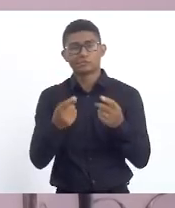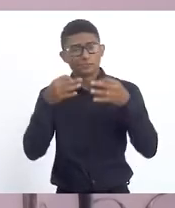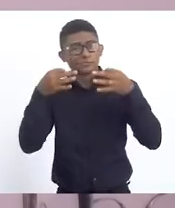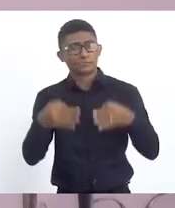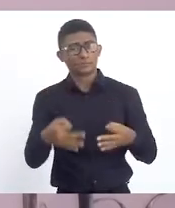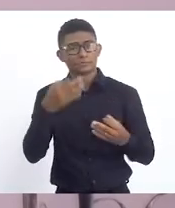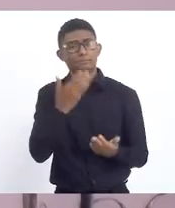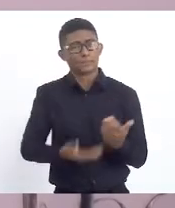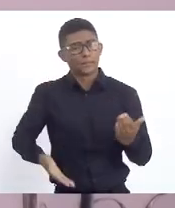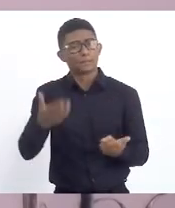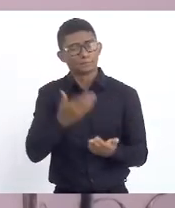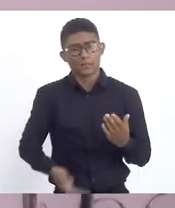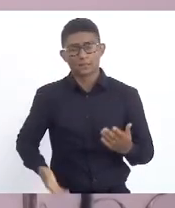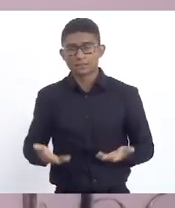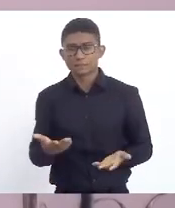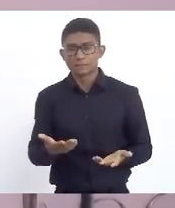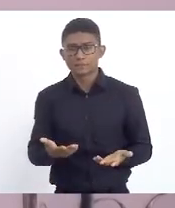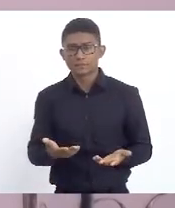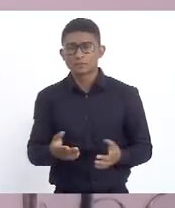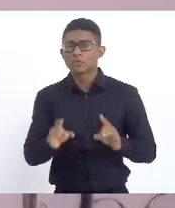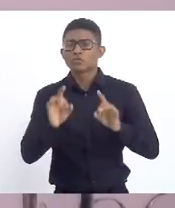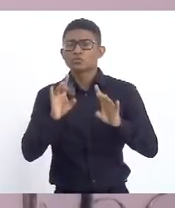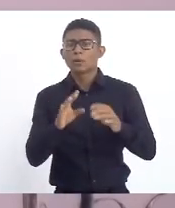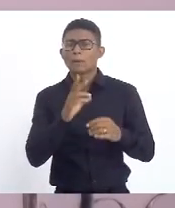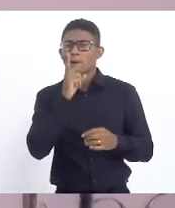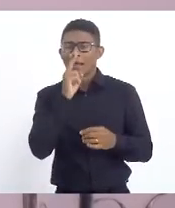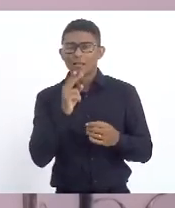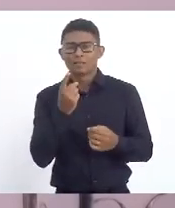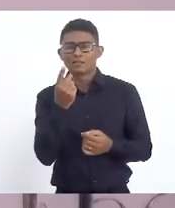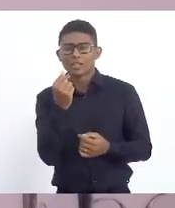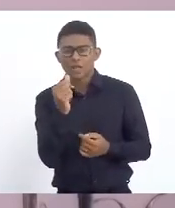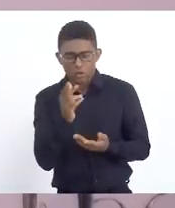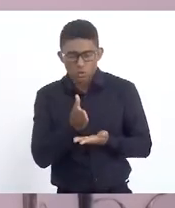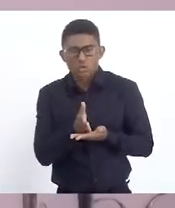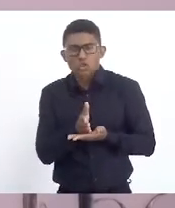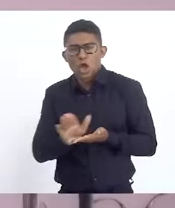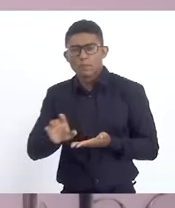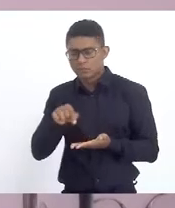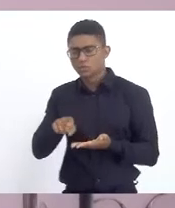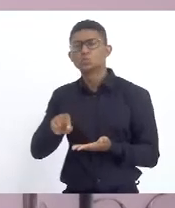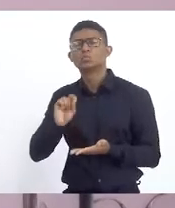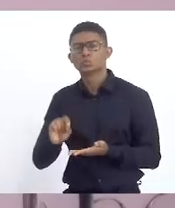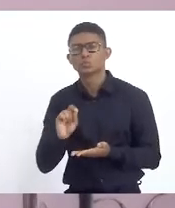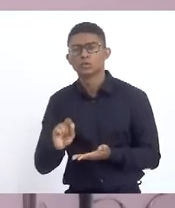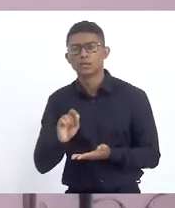como receita o valor global